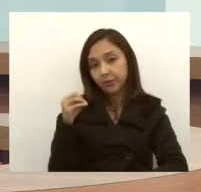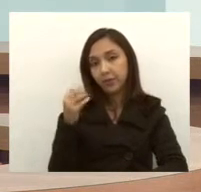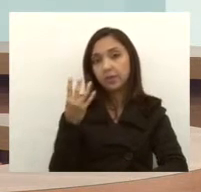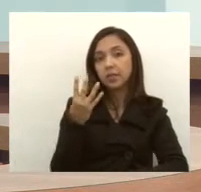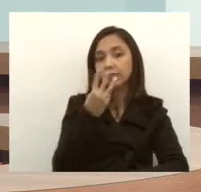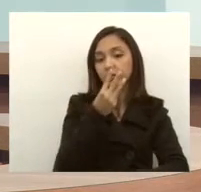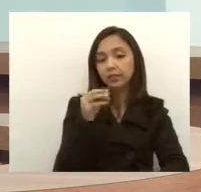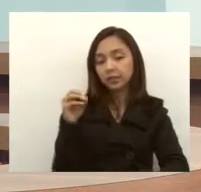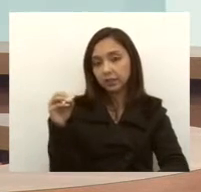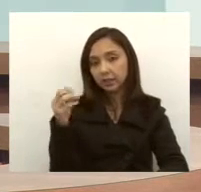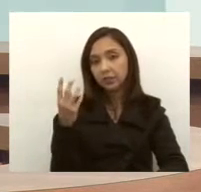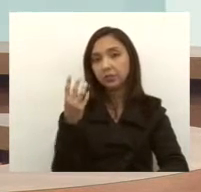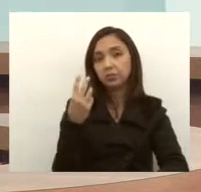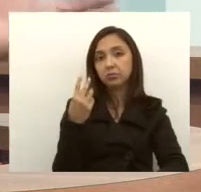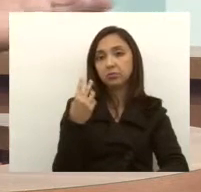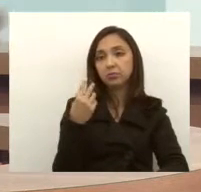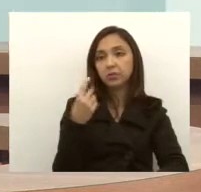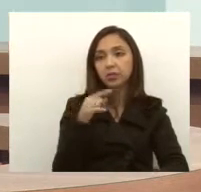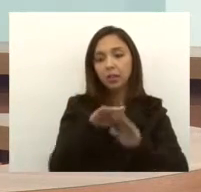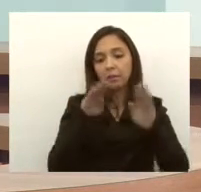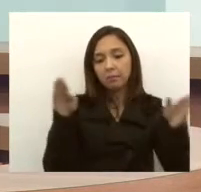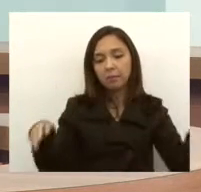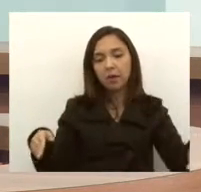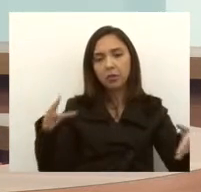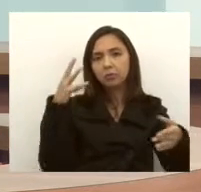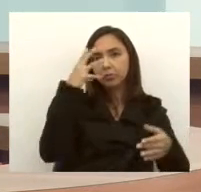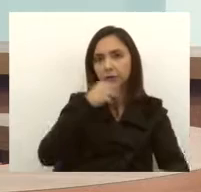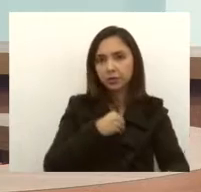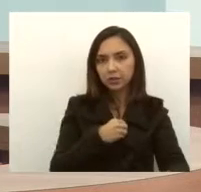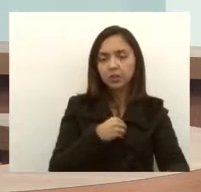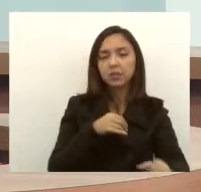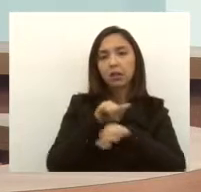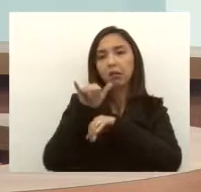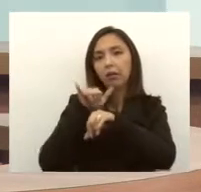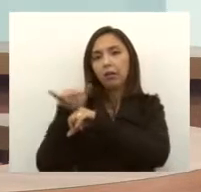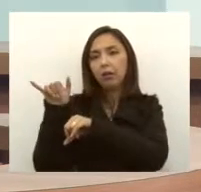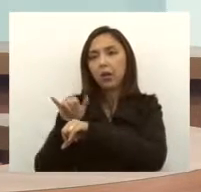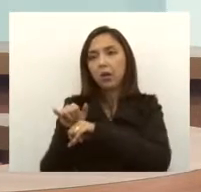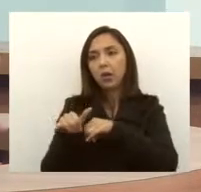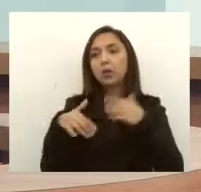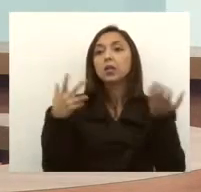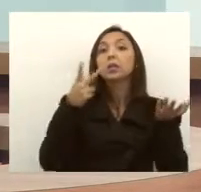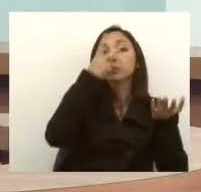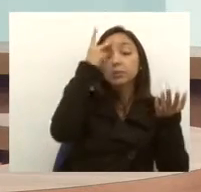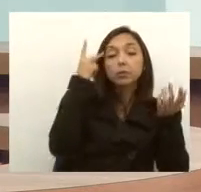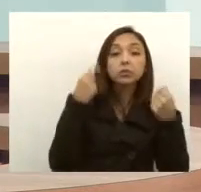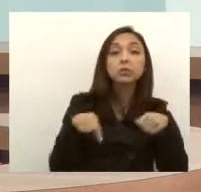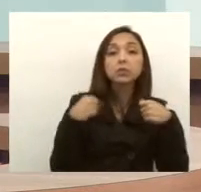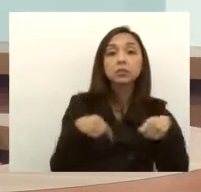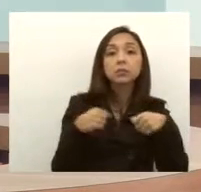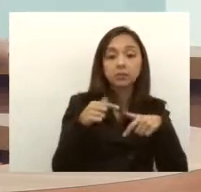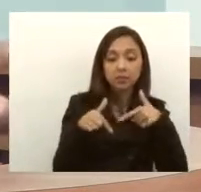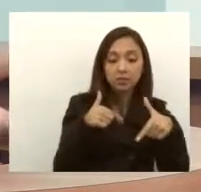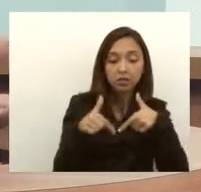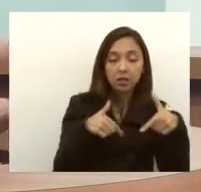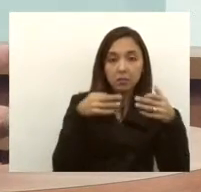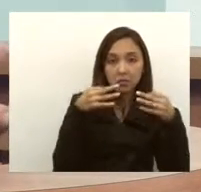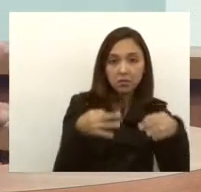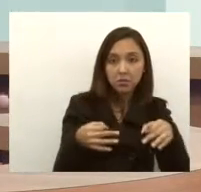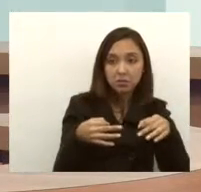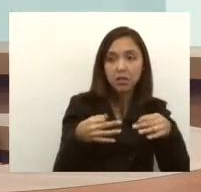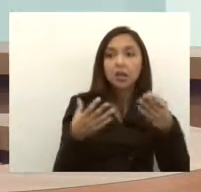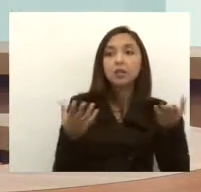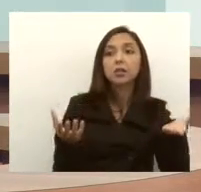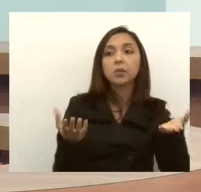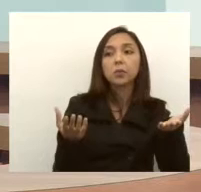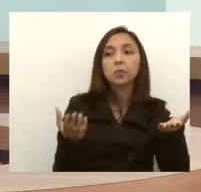300 mil, 200 mil, monta aquele palco maravilhoso para enganar a população e as pessoas que precisam, que fazem um trabalho diretamente, vereador Heleno,